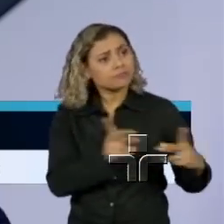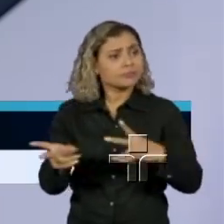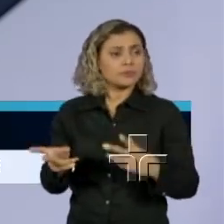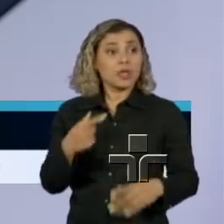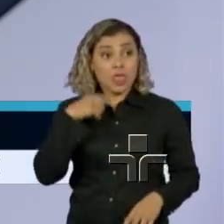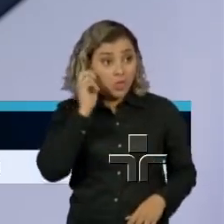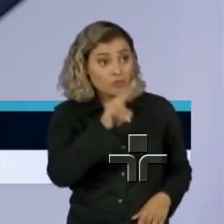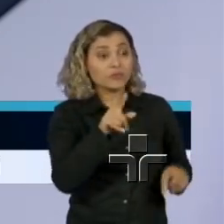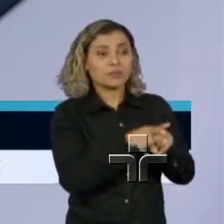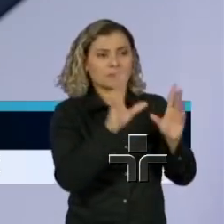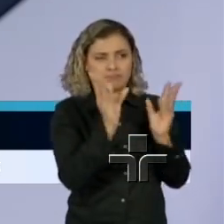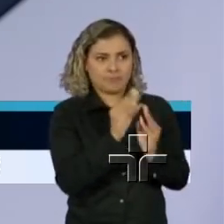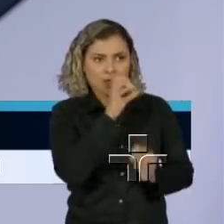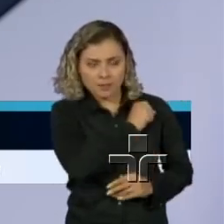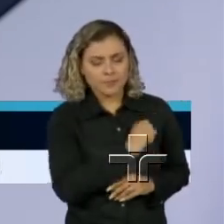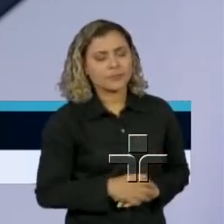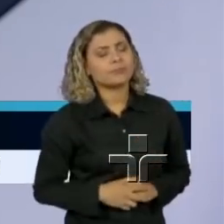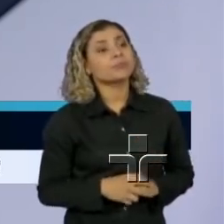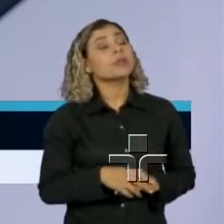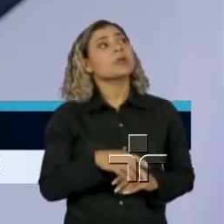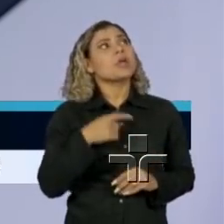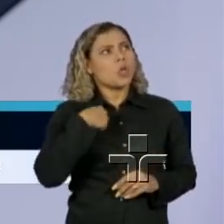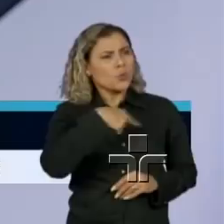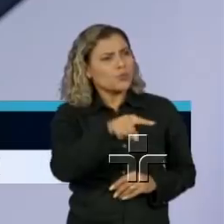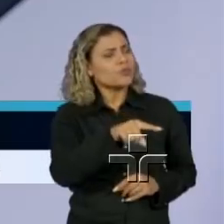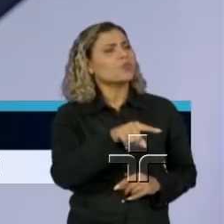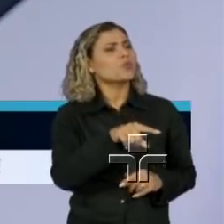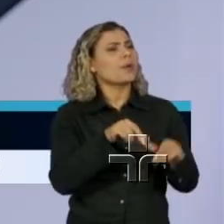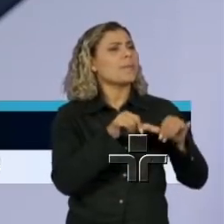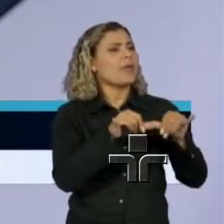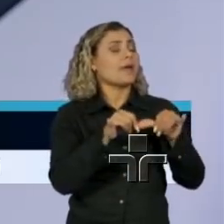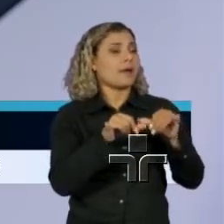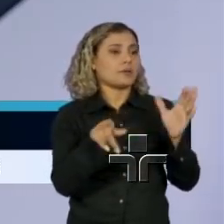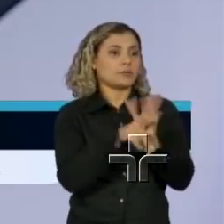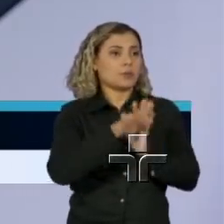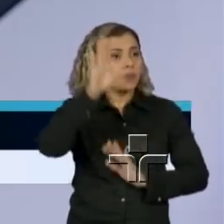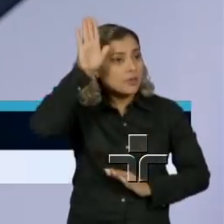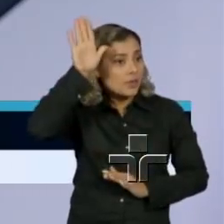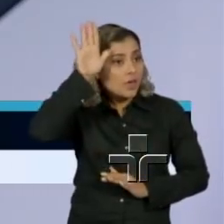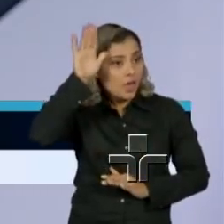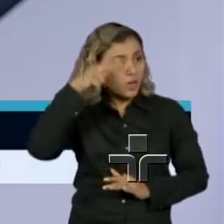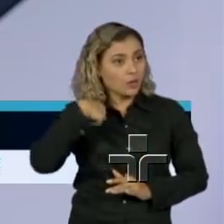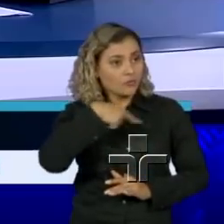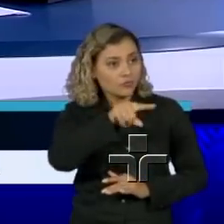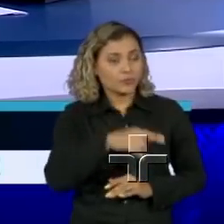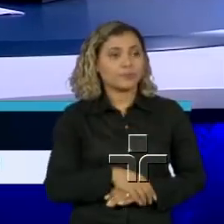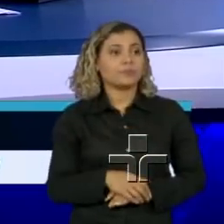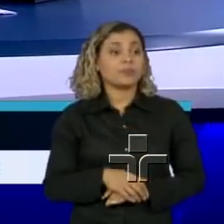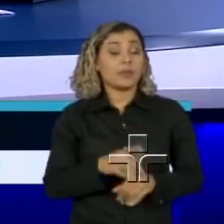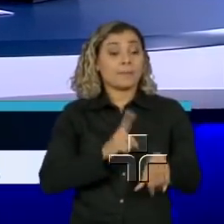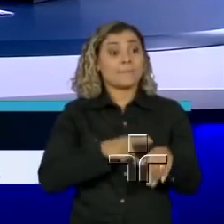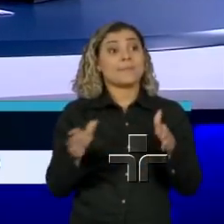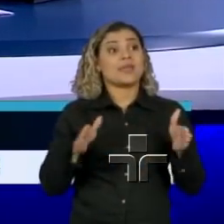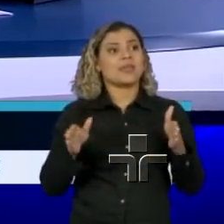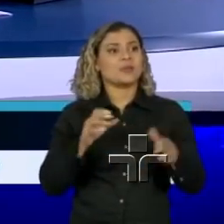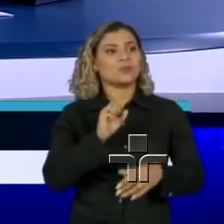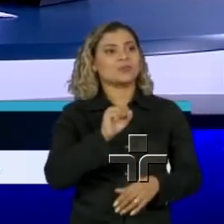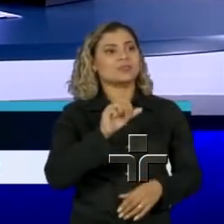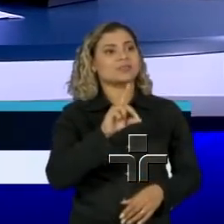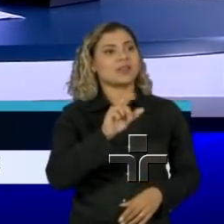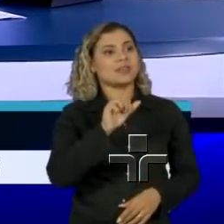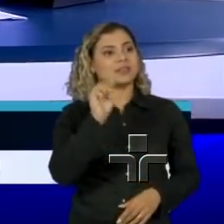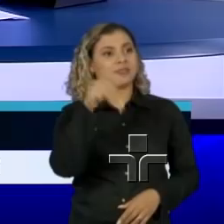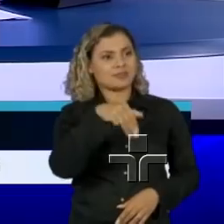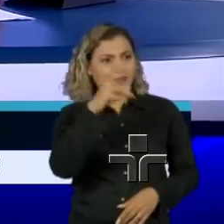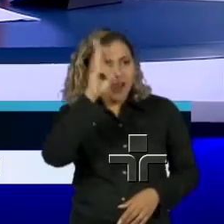uma vez, para terminar, eu fui a um mercado no Iraque, no tempo do Saddam Hussein. Estava